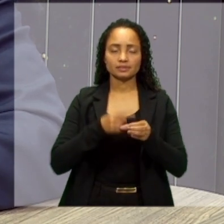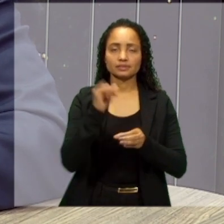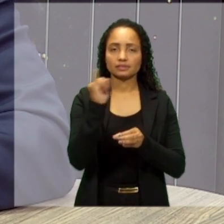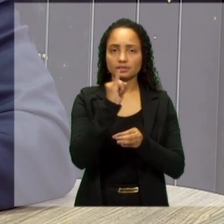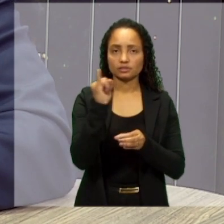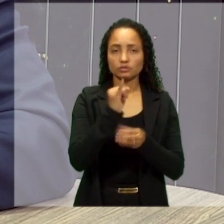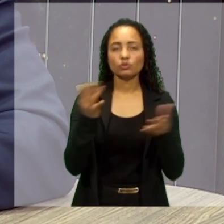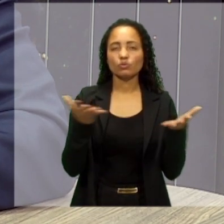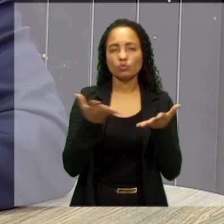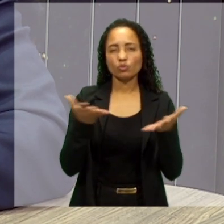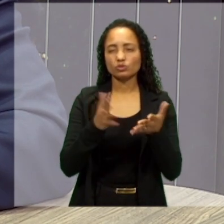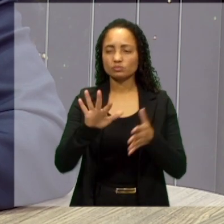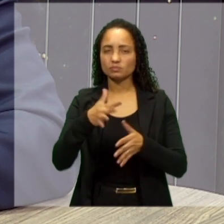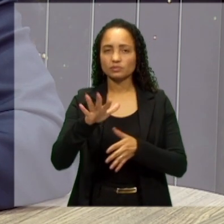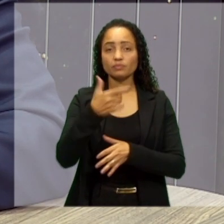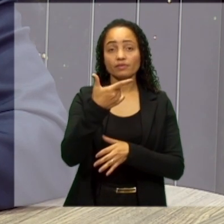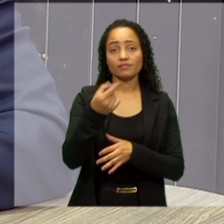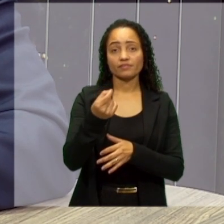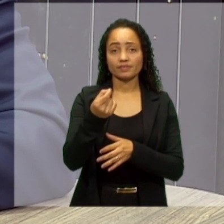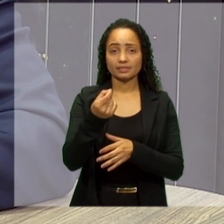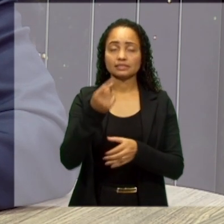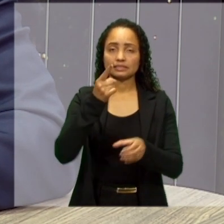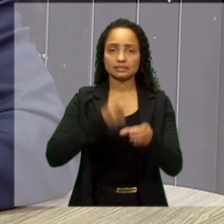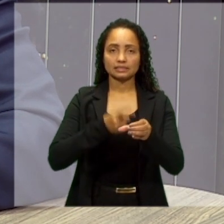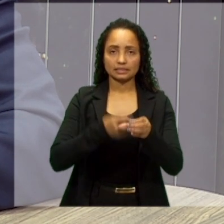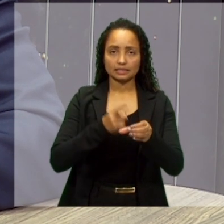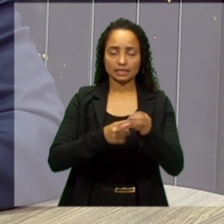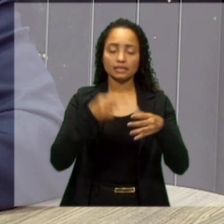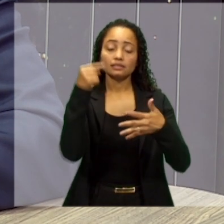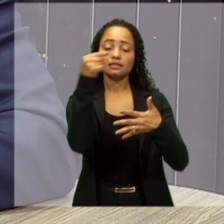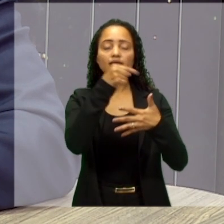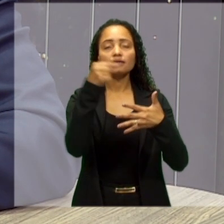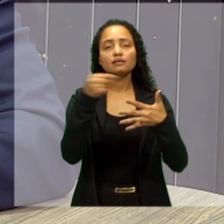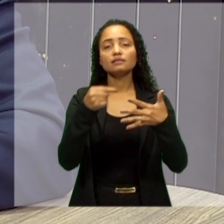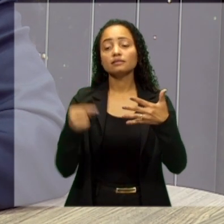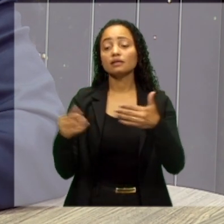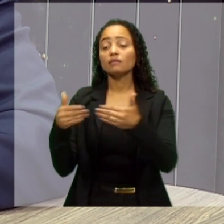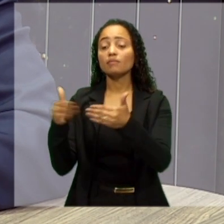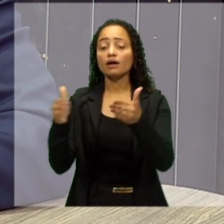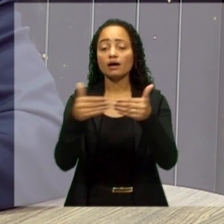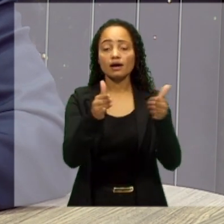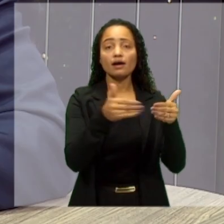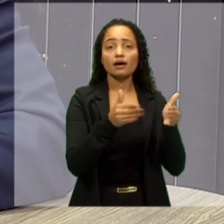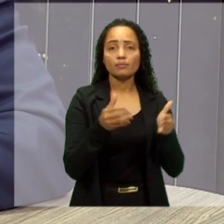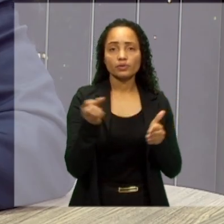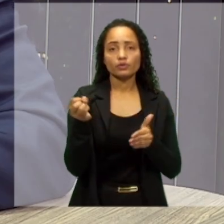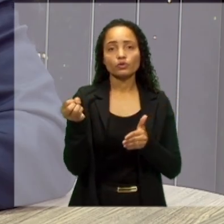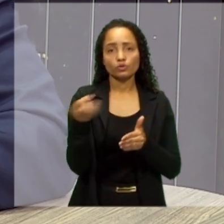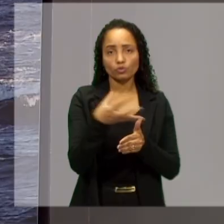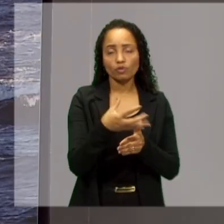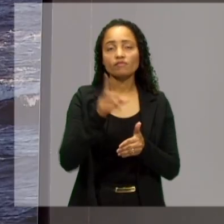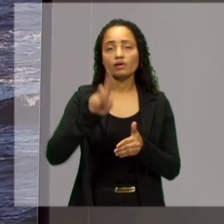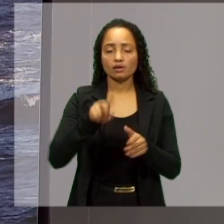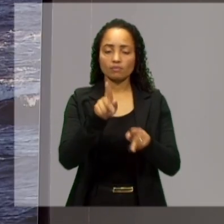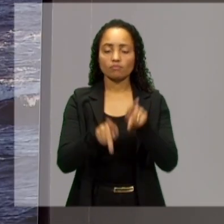de 20 cidades. O critério de abertura dos núcleos, ele analisa a questão do adensamento populacional e